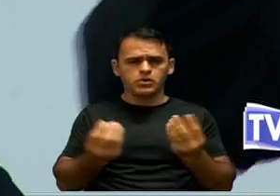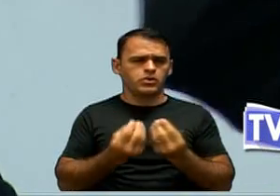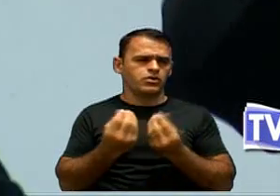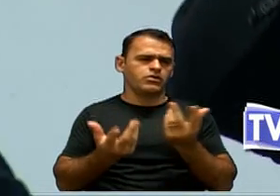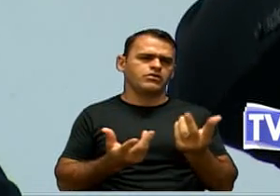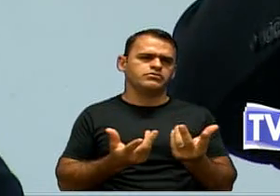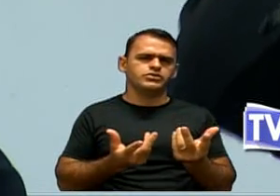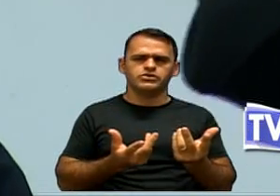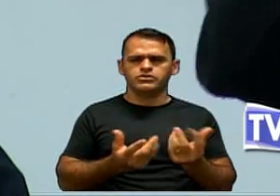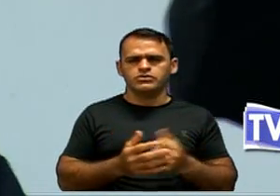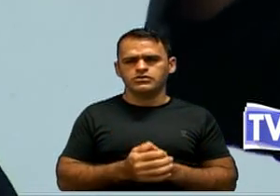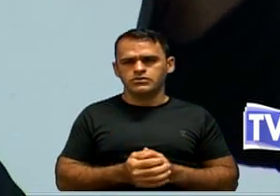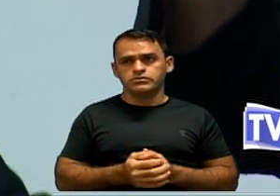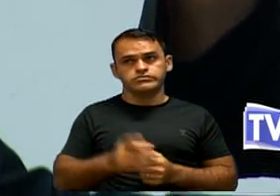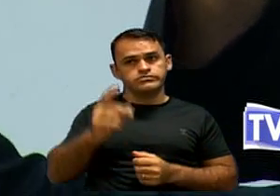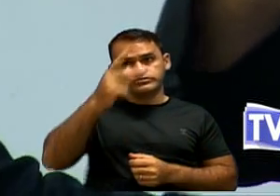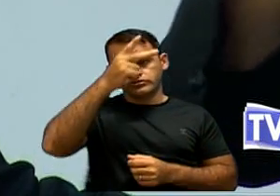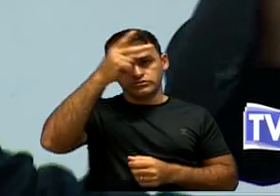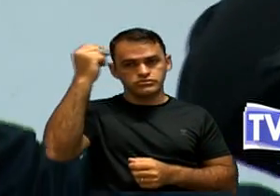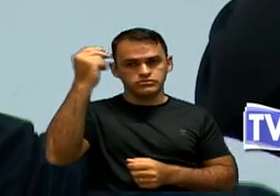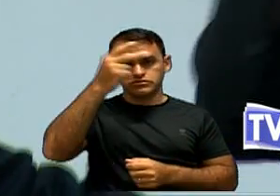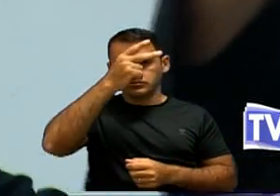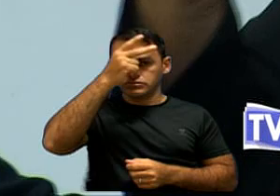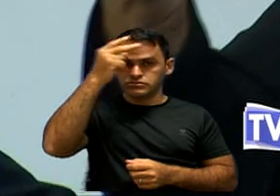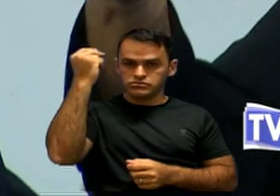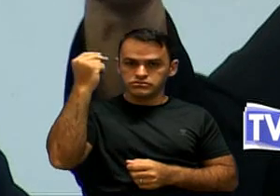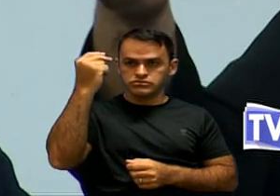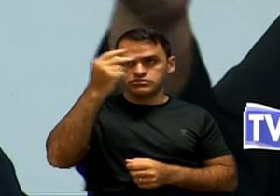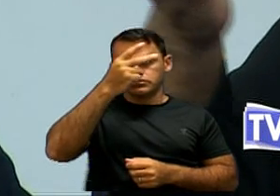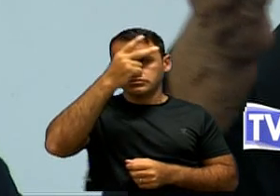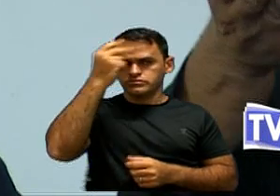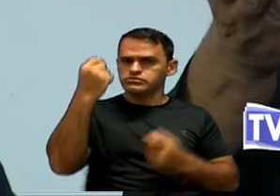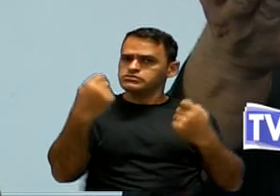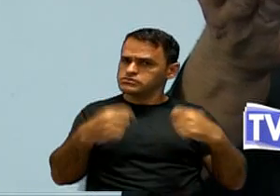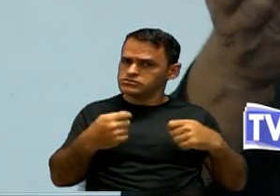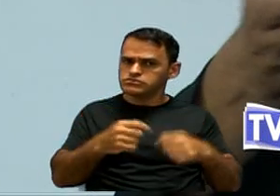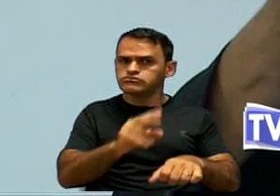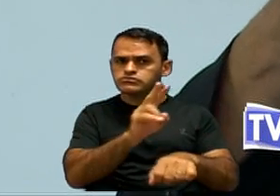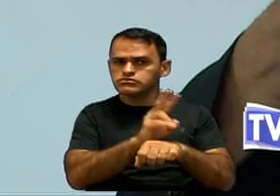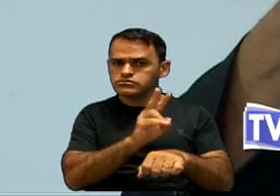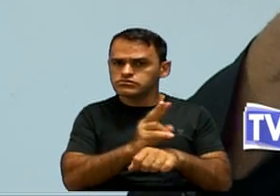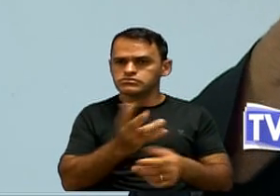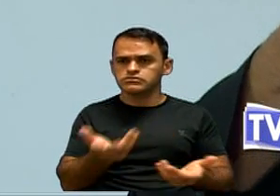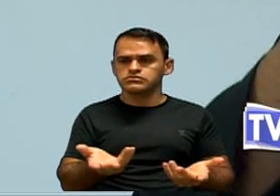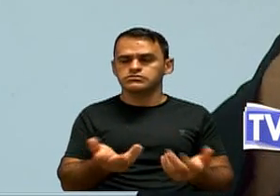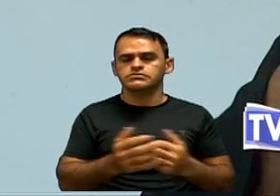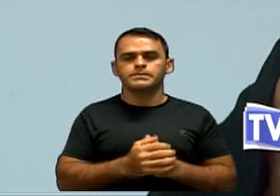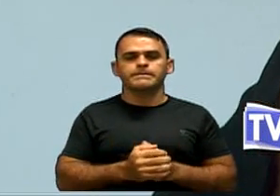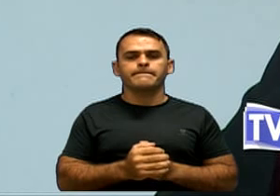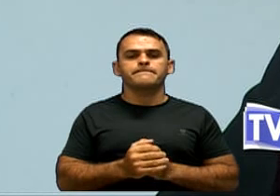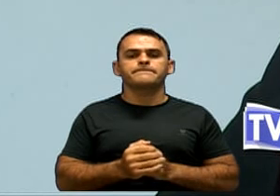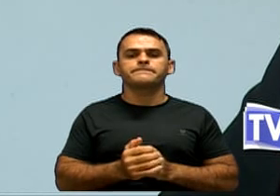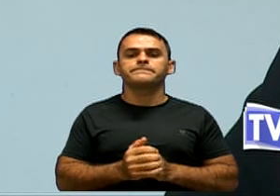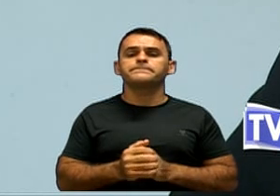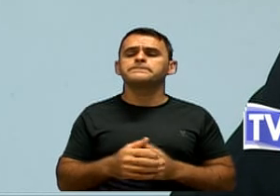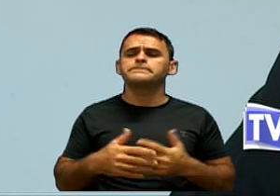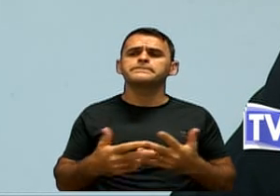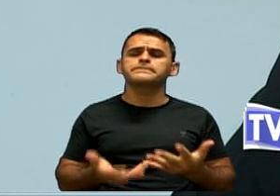prefeito tem que... Você como também que faz a base de apoio do prefeito... Não entendi. Em